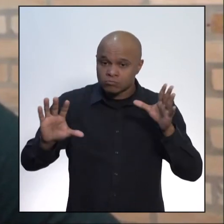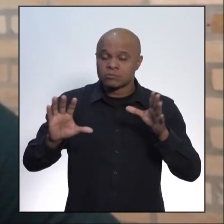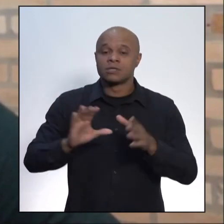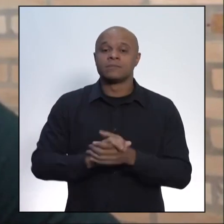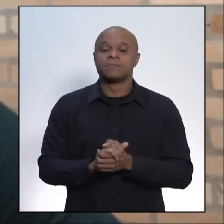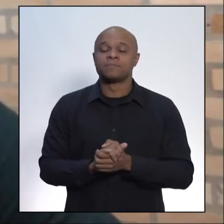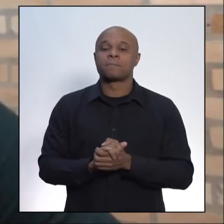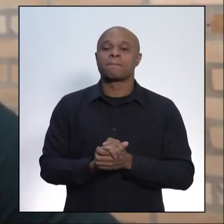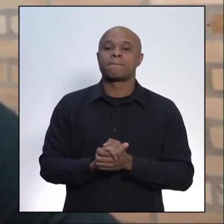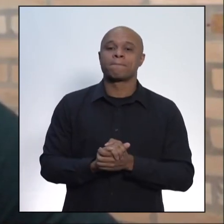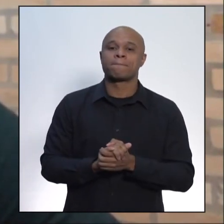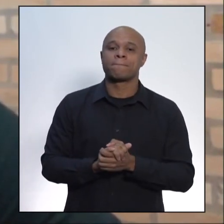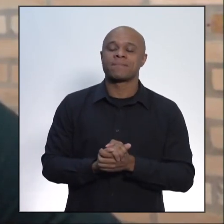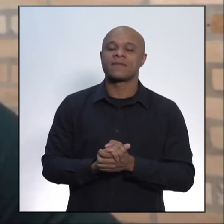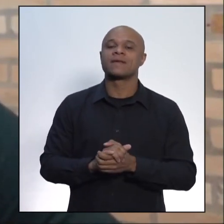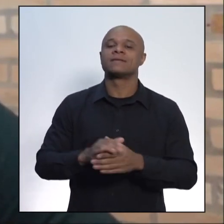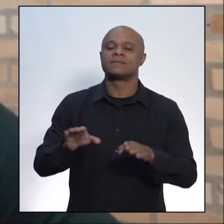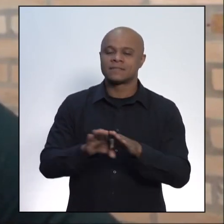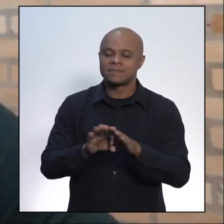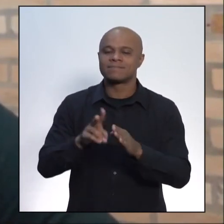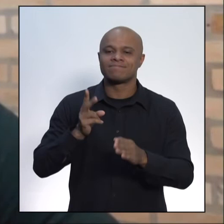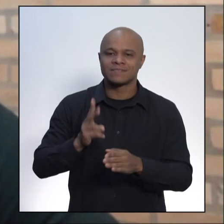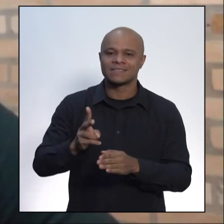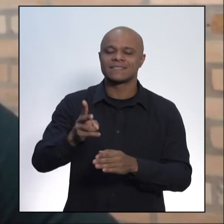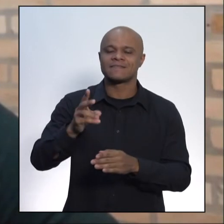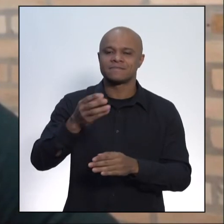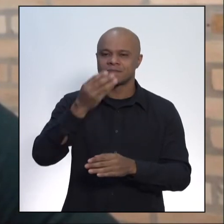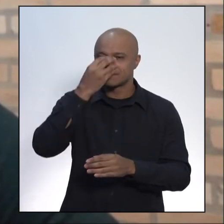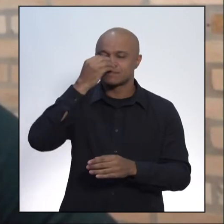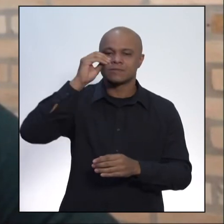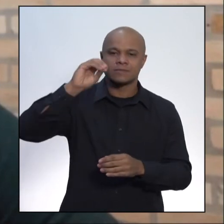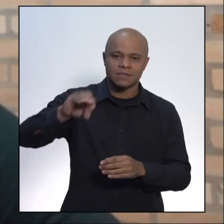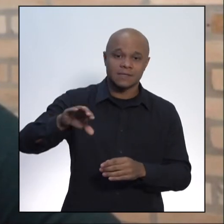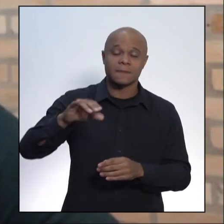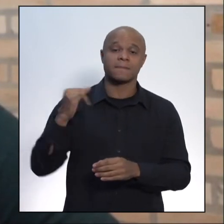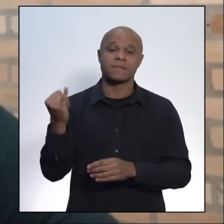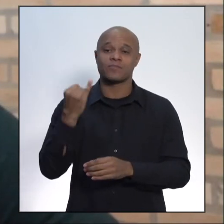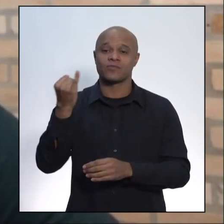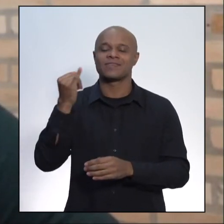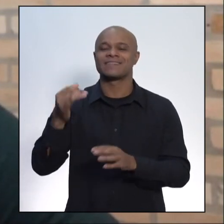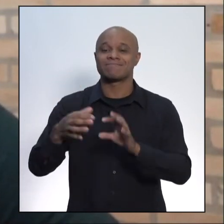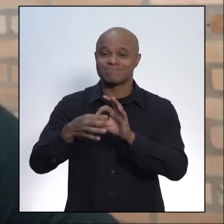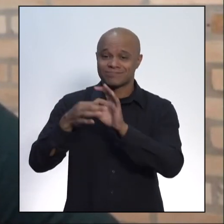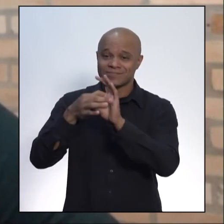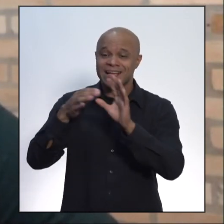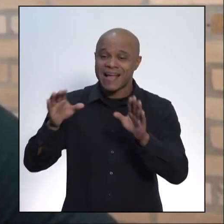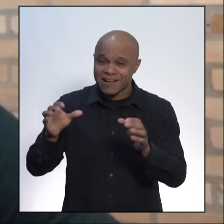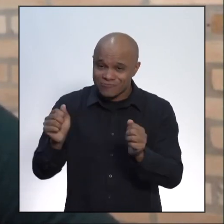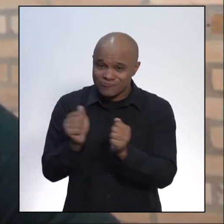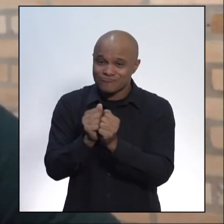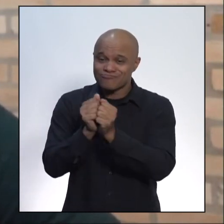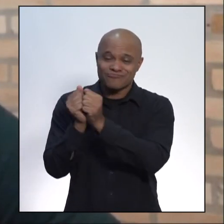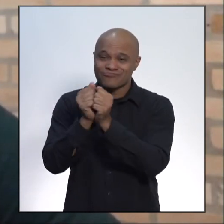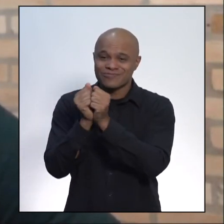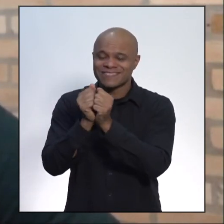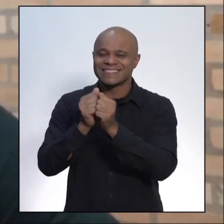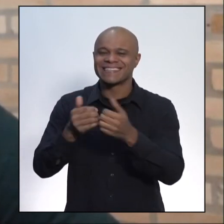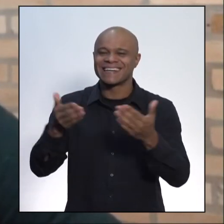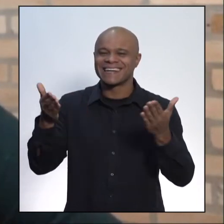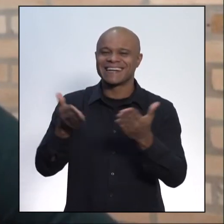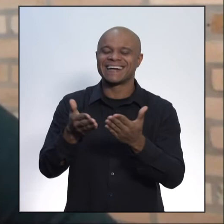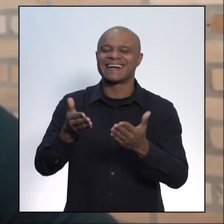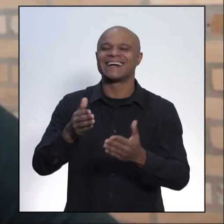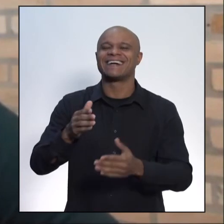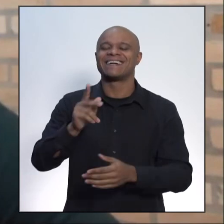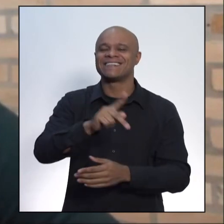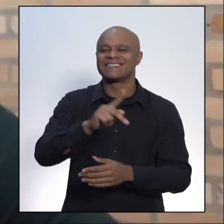ele sempre foi deixado muito mais à margem, e eu acho que é importante, inclusive, essa coletividade, né? Essa união entre os professores. Quando